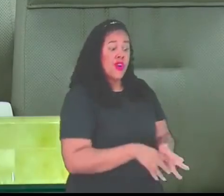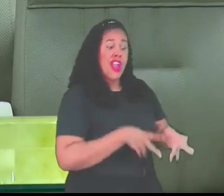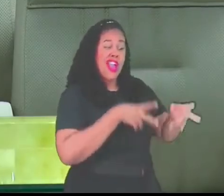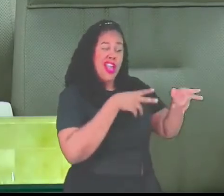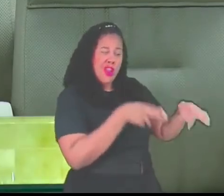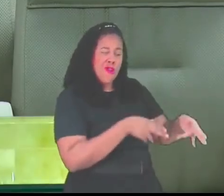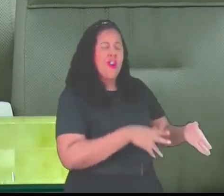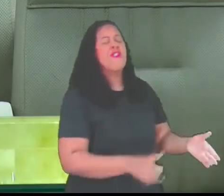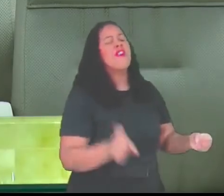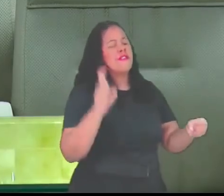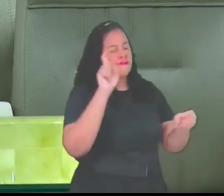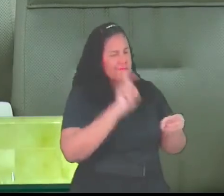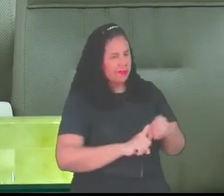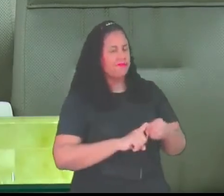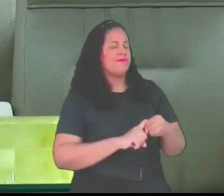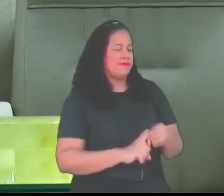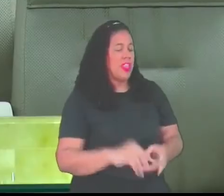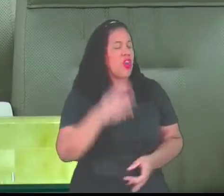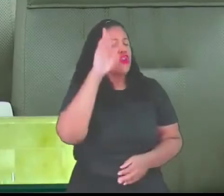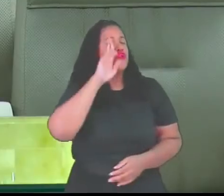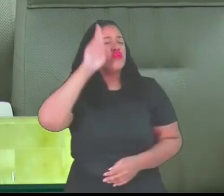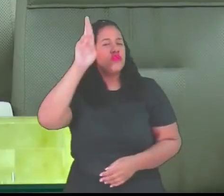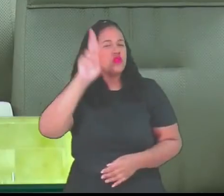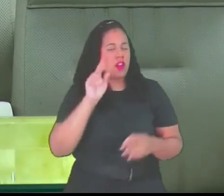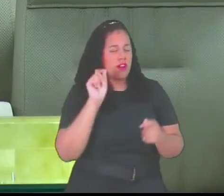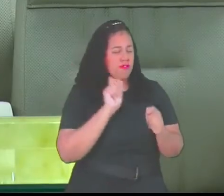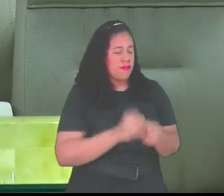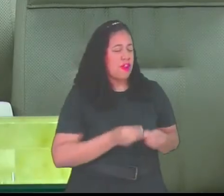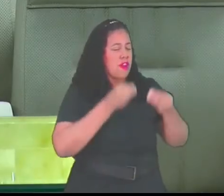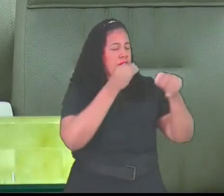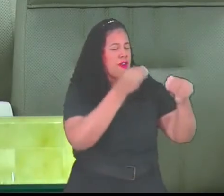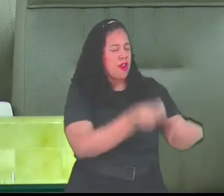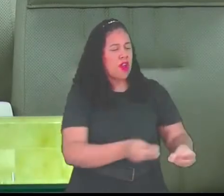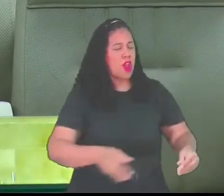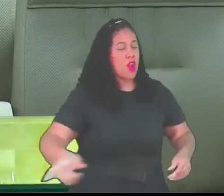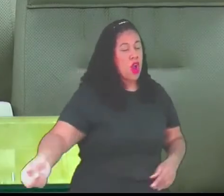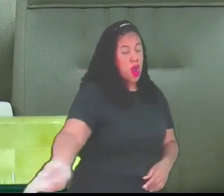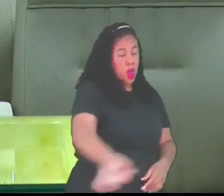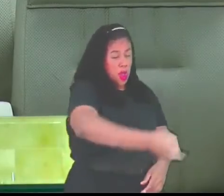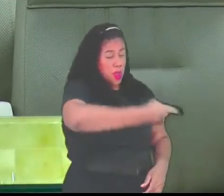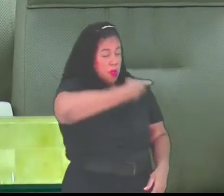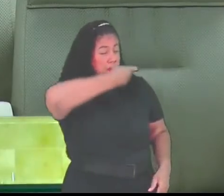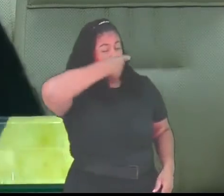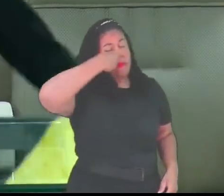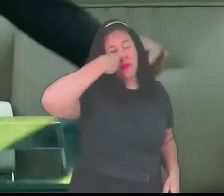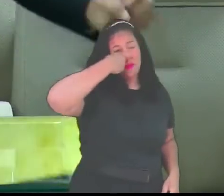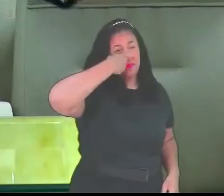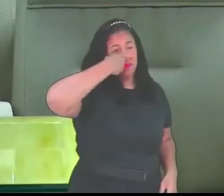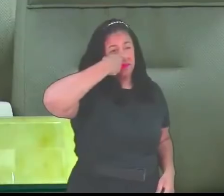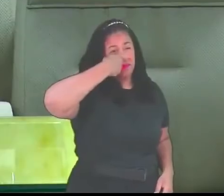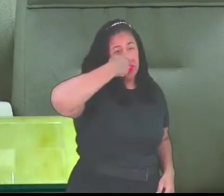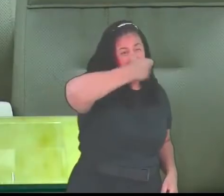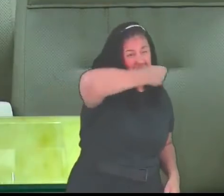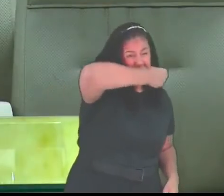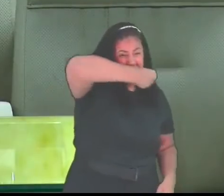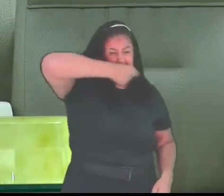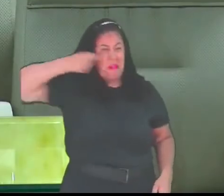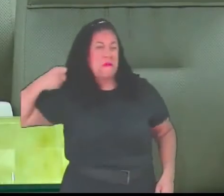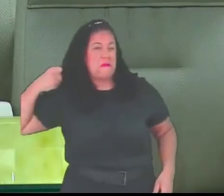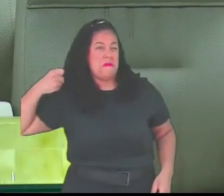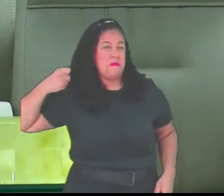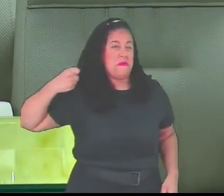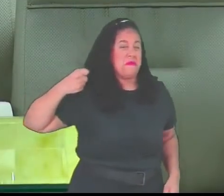caminho que ele volta. O Senhor vai colocar um anzol nos seus narizes e vai